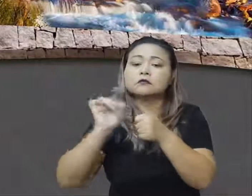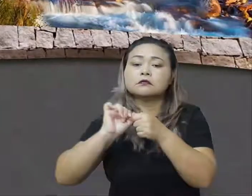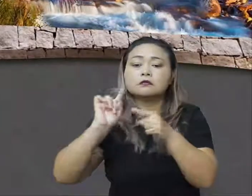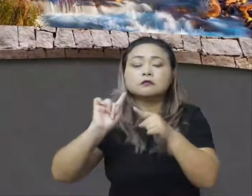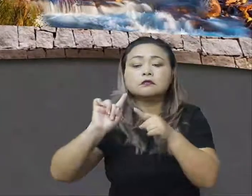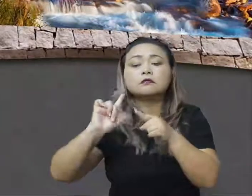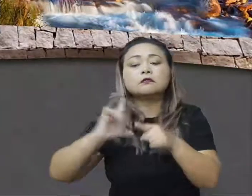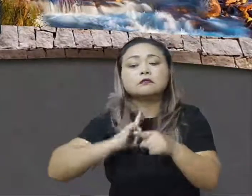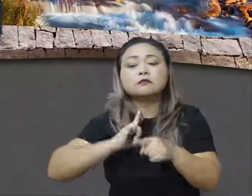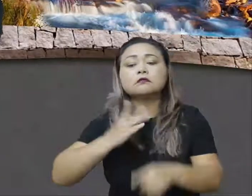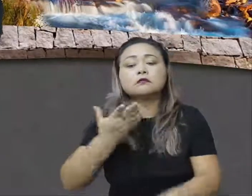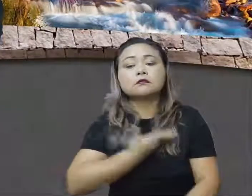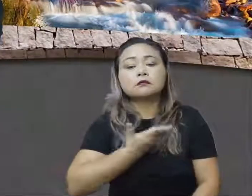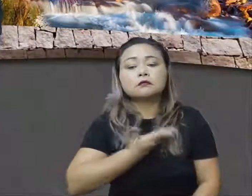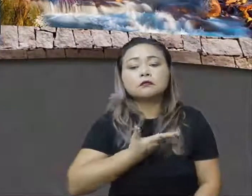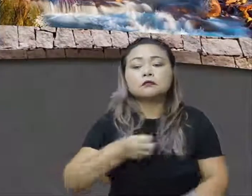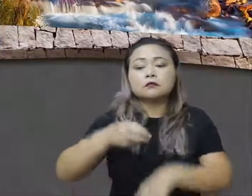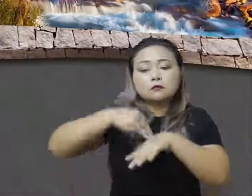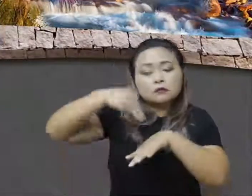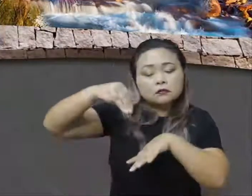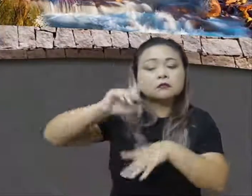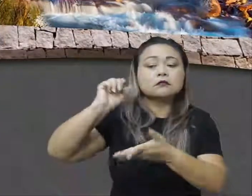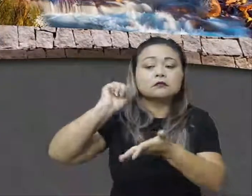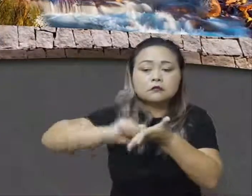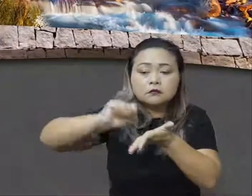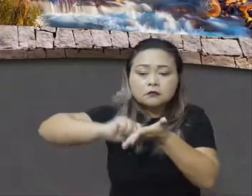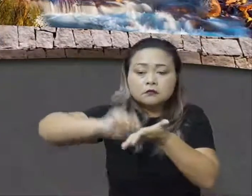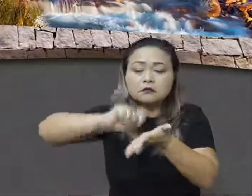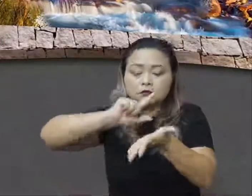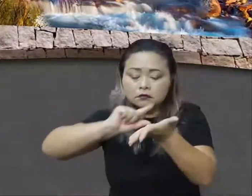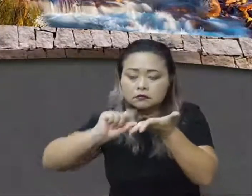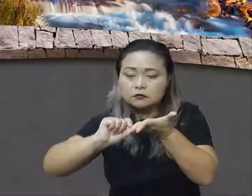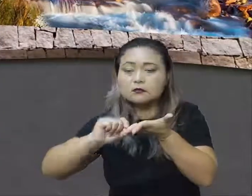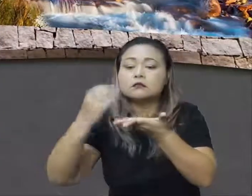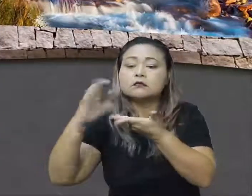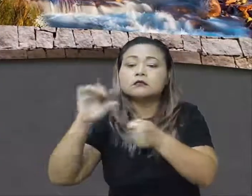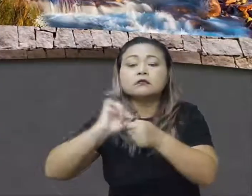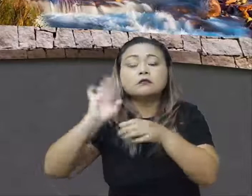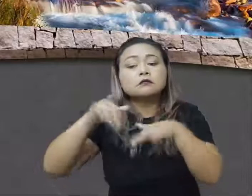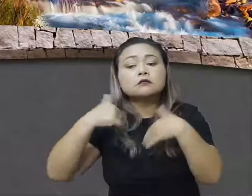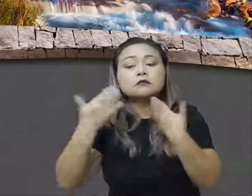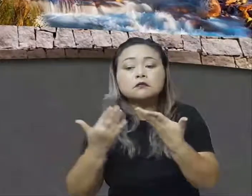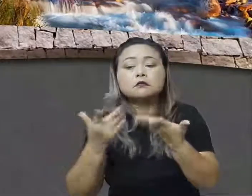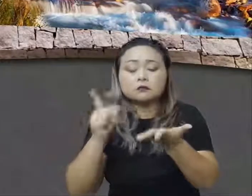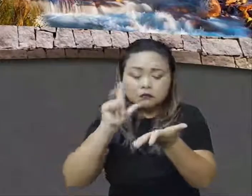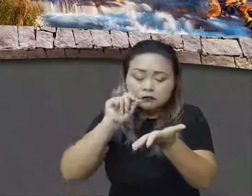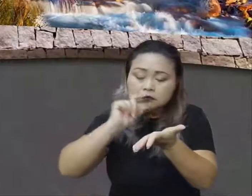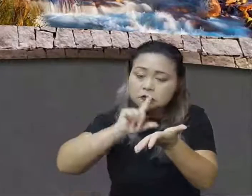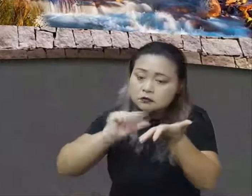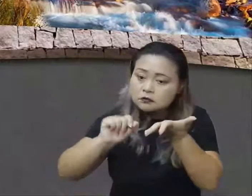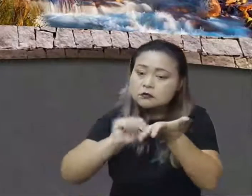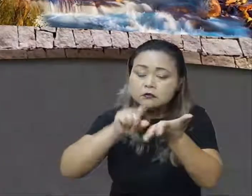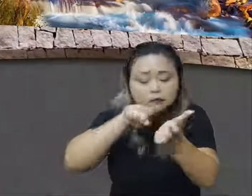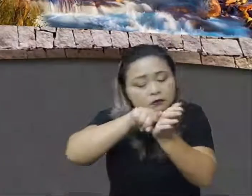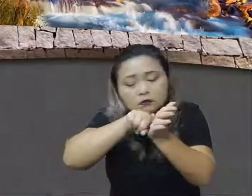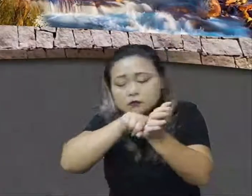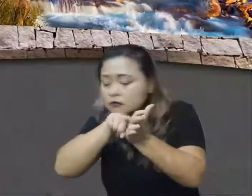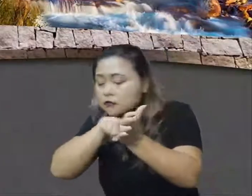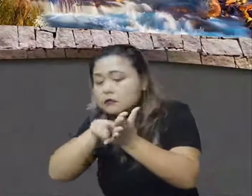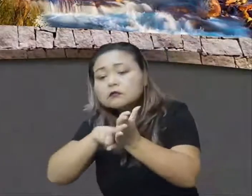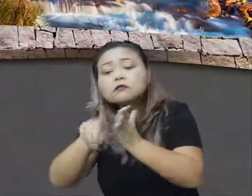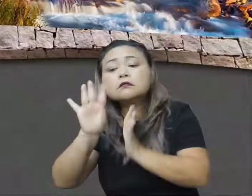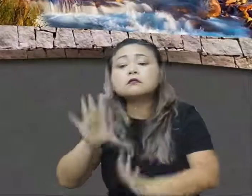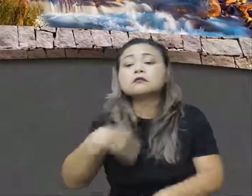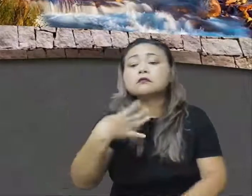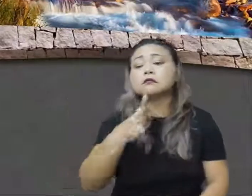Nós já temos colegas com mestrados, eles escreveram artigos científicos. Esses artigos científicos são pesquisas, como eu conheço